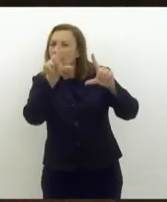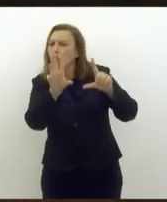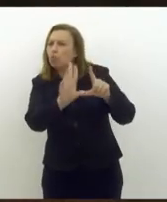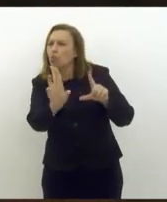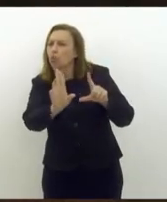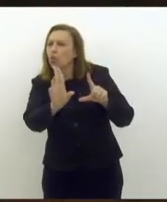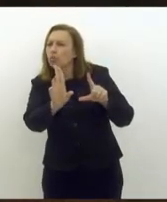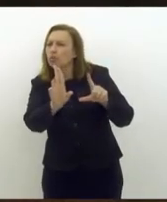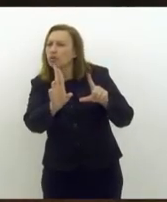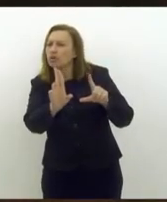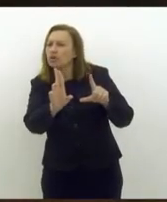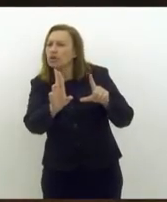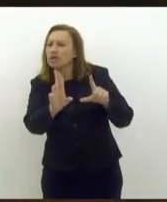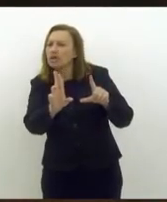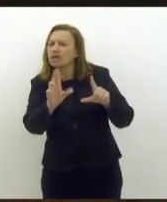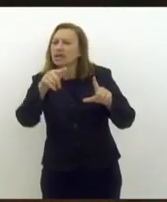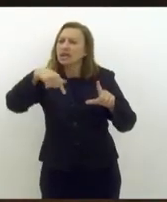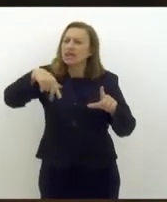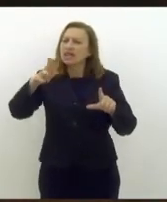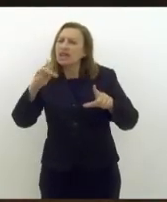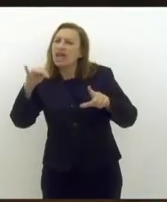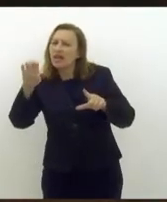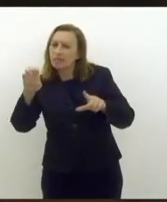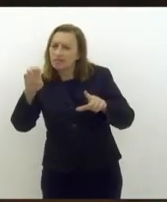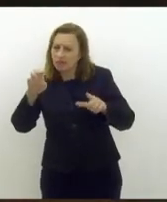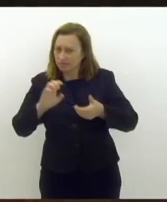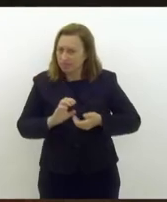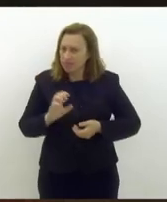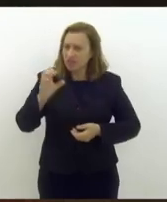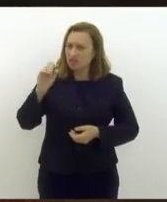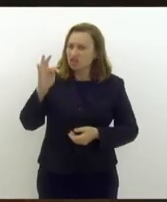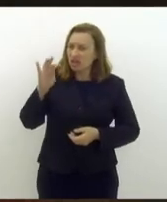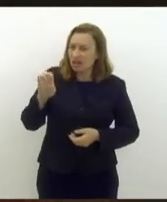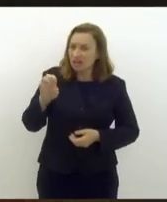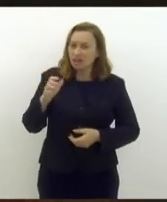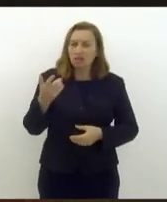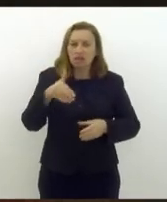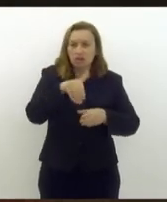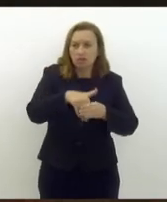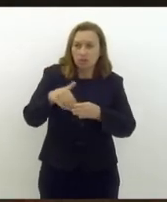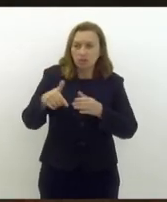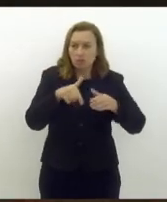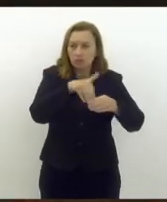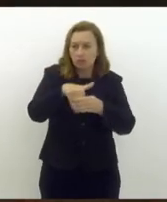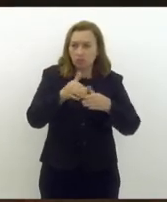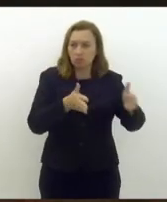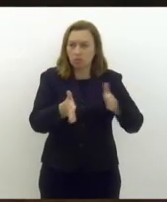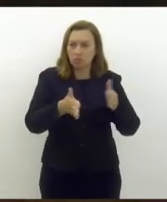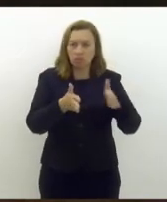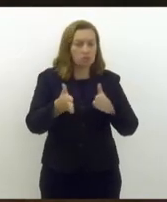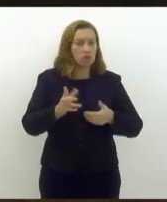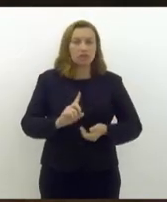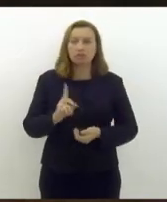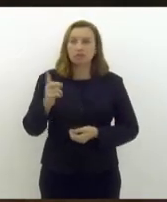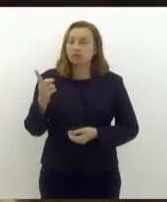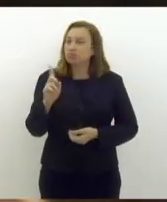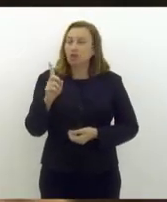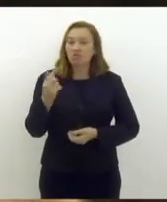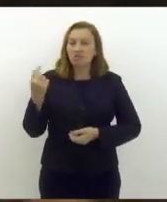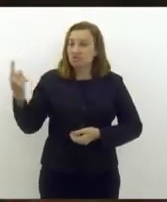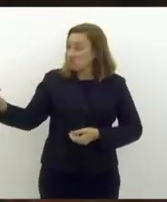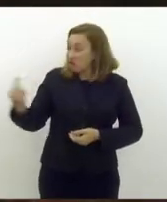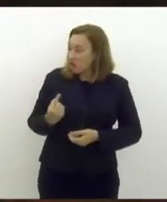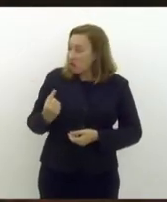nome do tal Guilherme Schleder ganhou a eleição mas não teve a decência de assumir o mandato nenhum dia